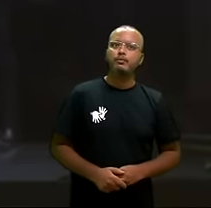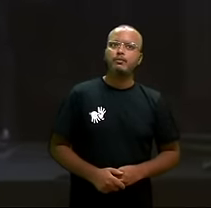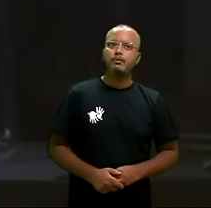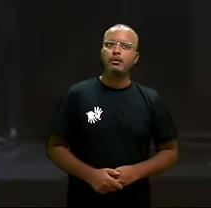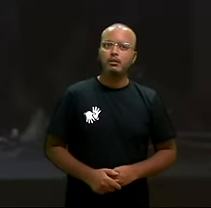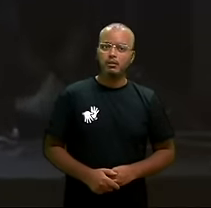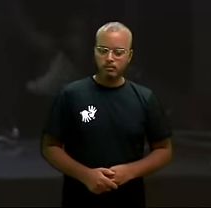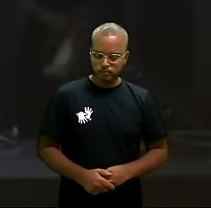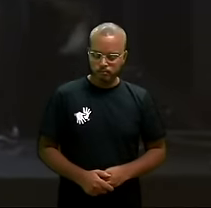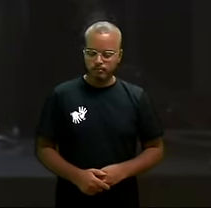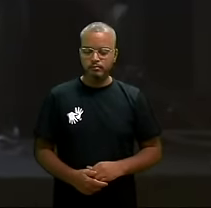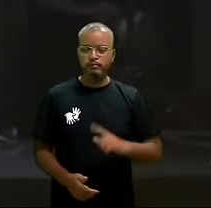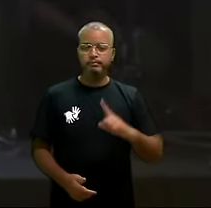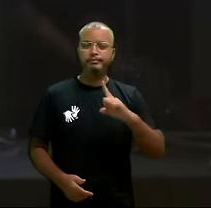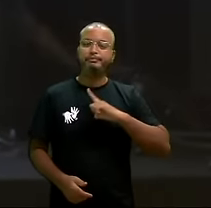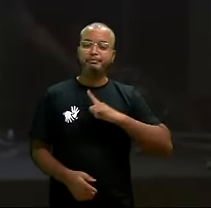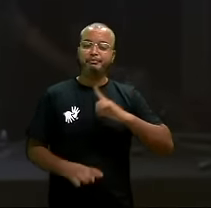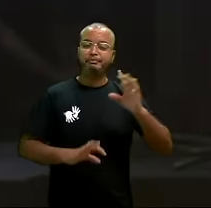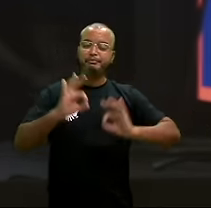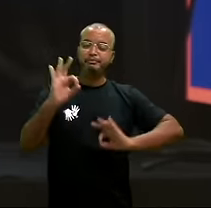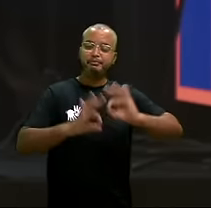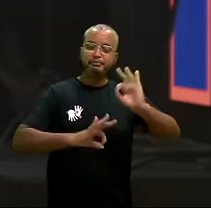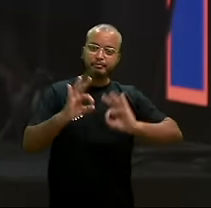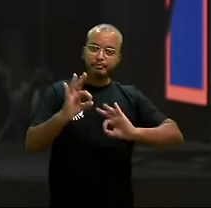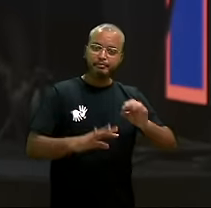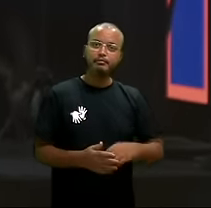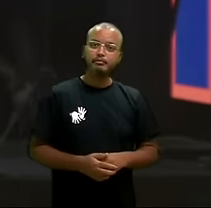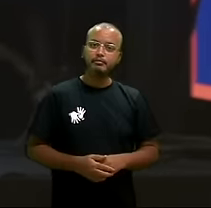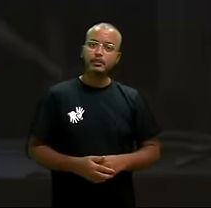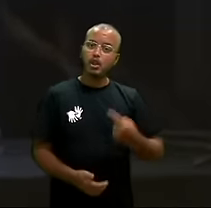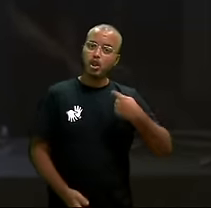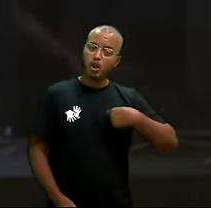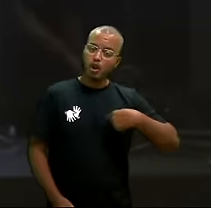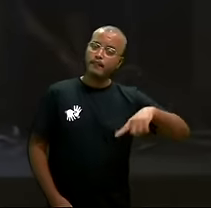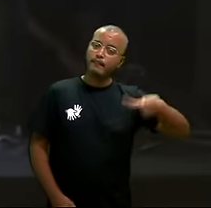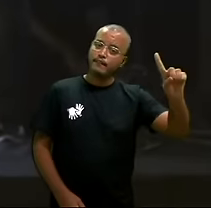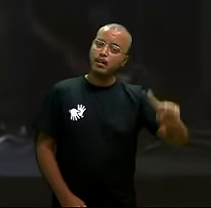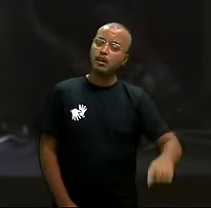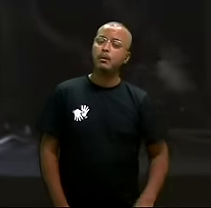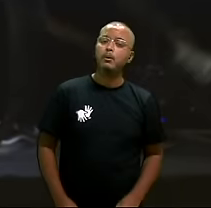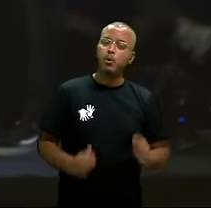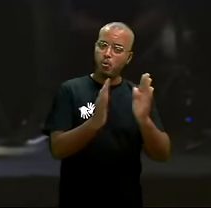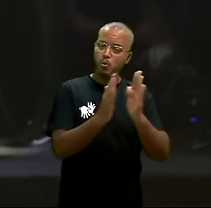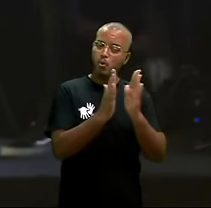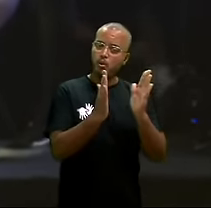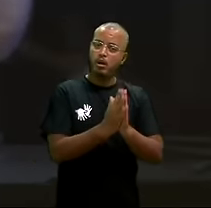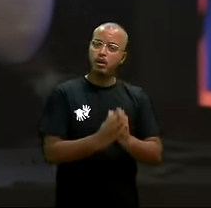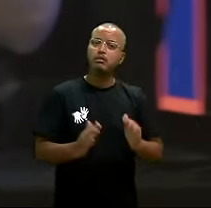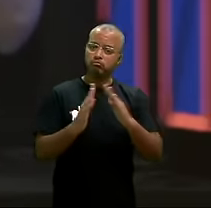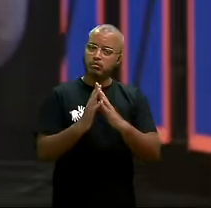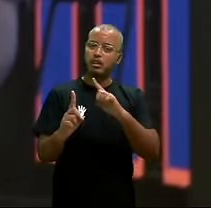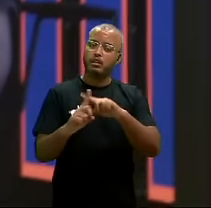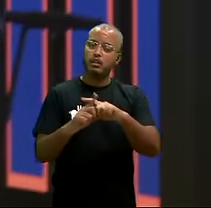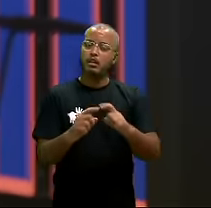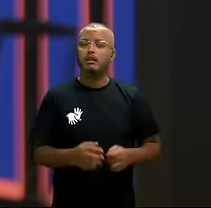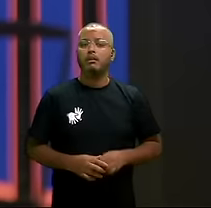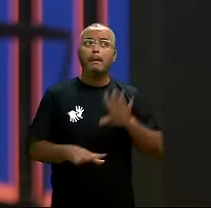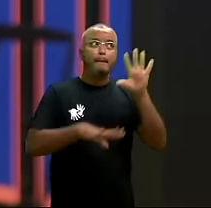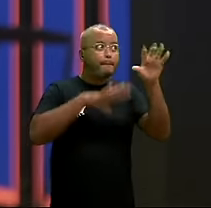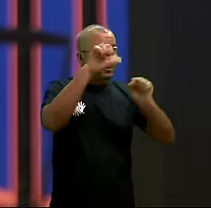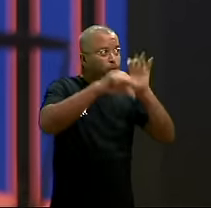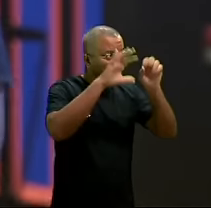Um plano. Qual é o plano? O que a gente faz todo dia? Vamos para a igreja? Vamos orar? Vamos buscar a